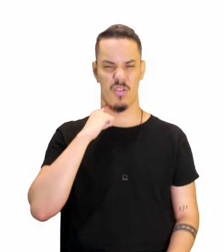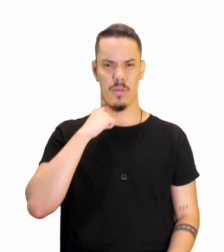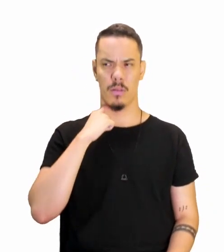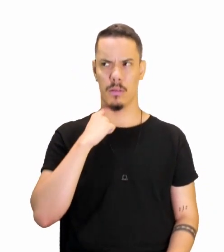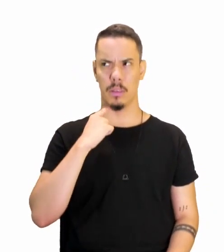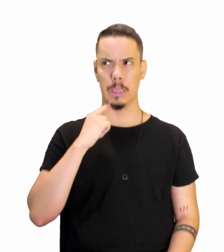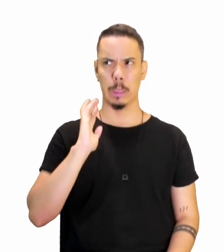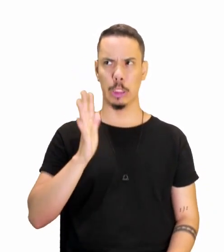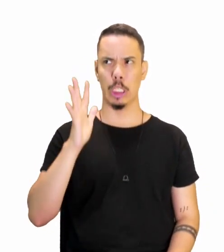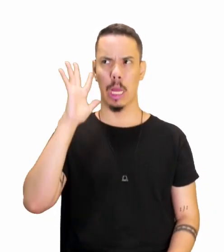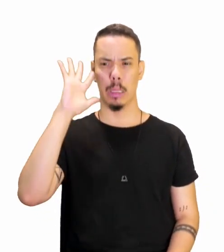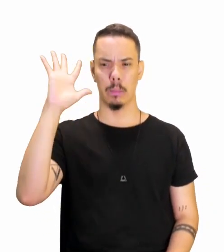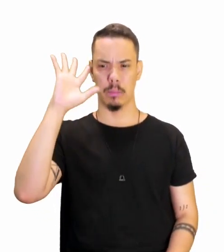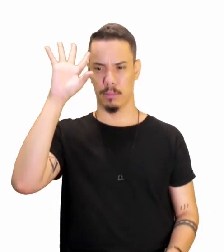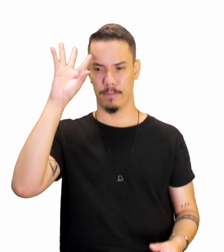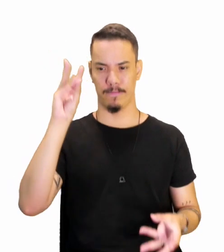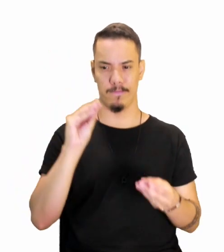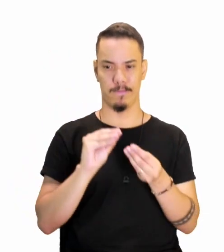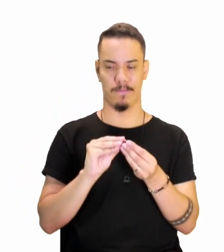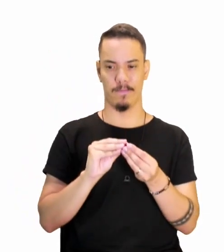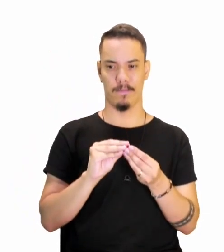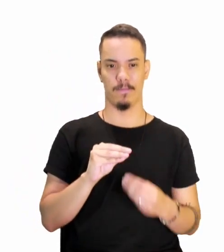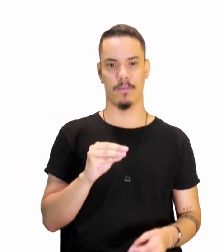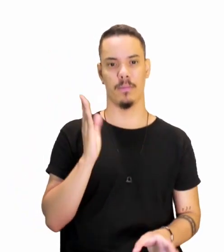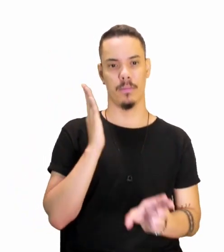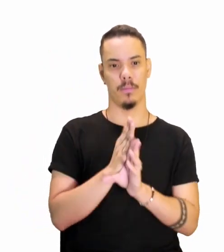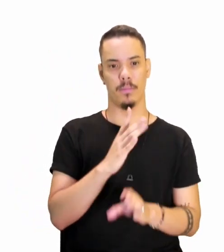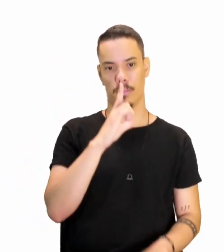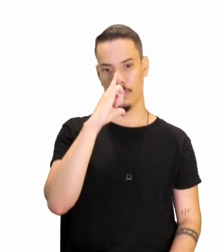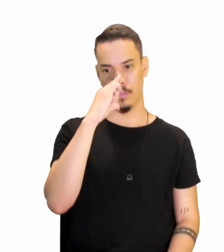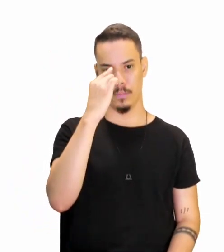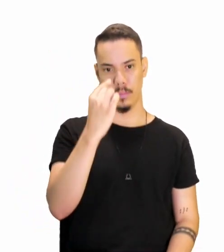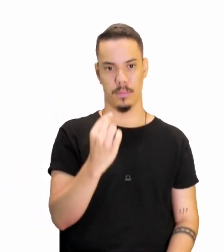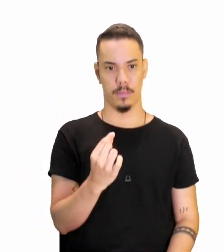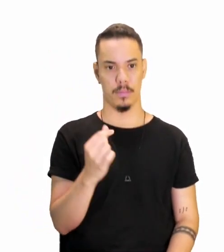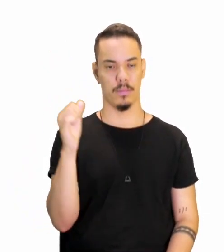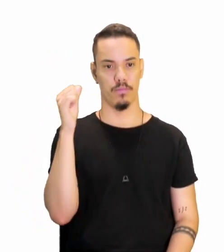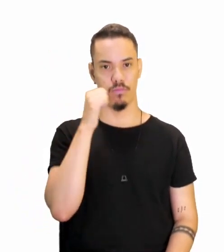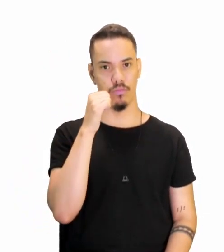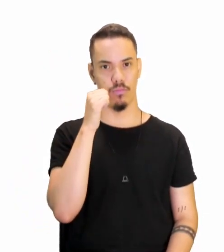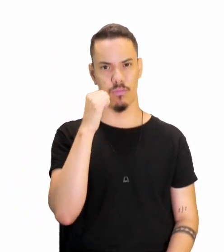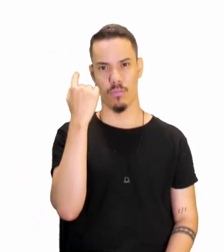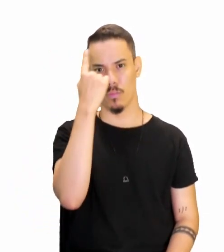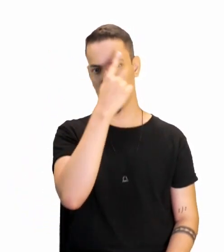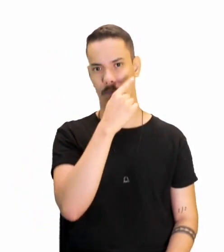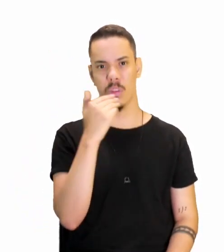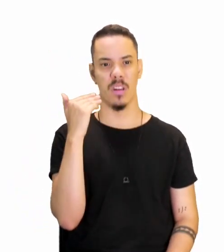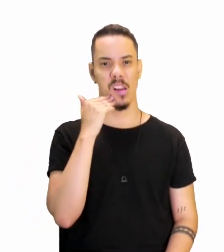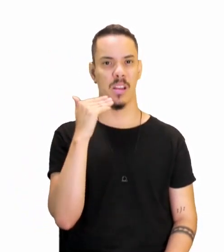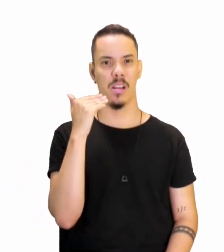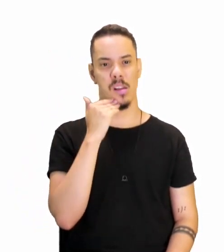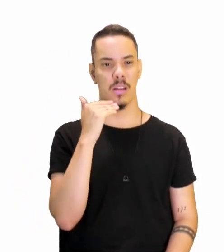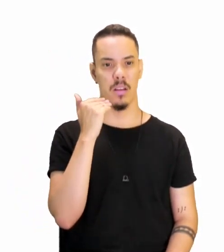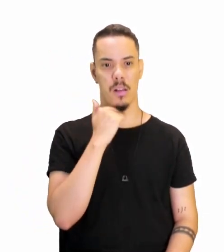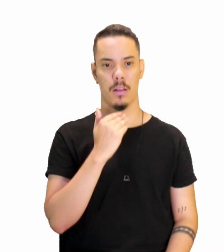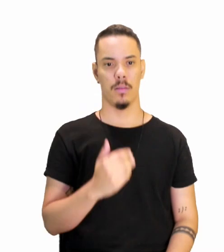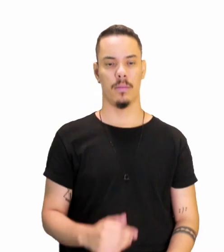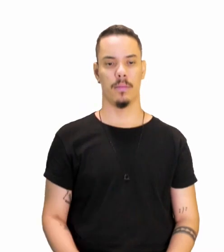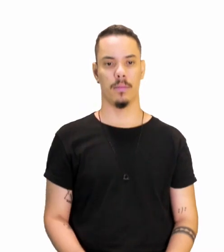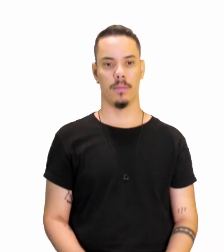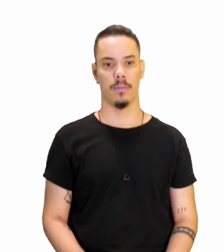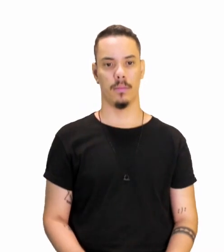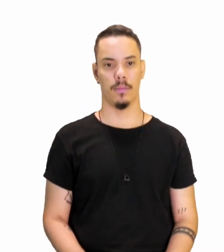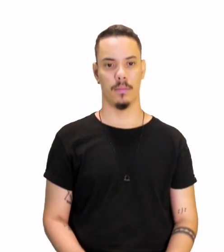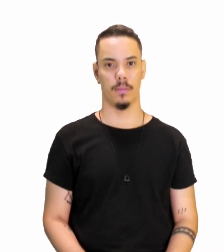imaginação? Quando eu falo bruxa, vem aquela com a mulher com a cara toda enrugada, com o